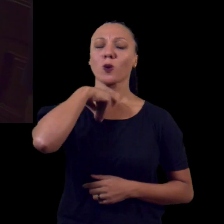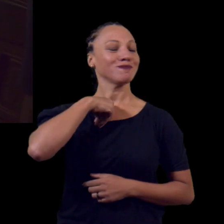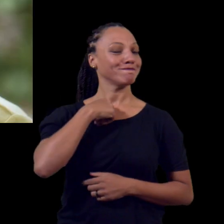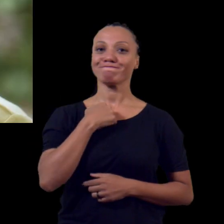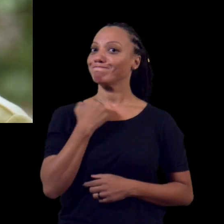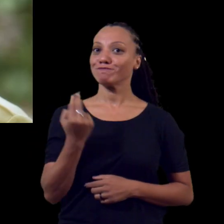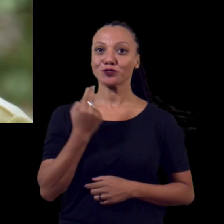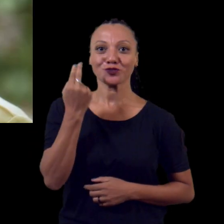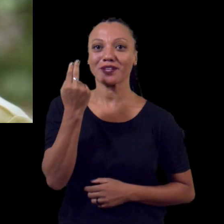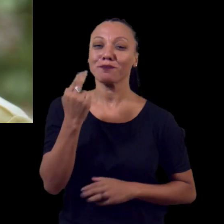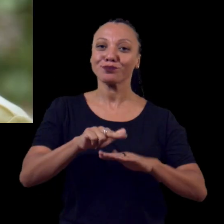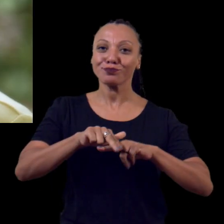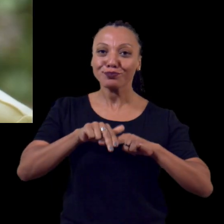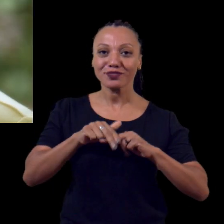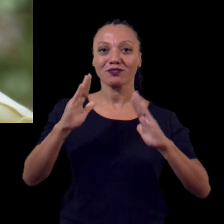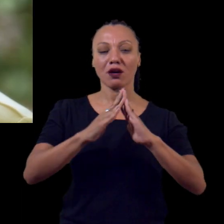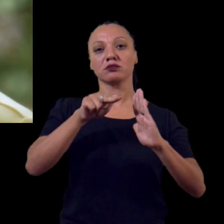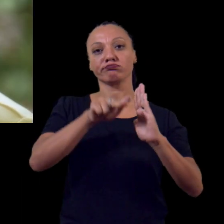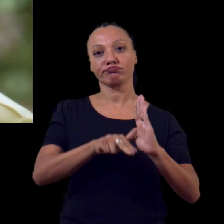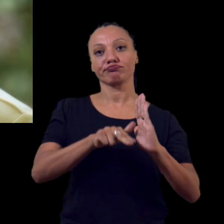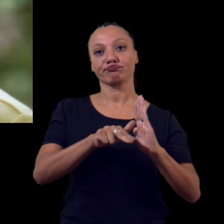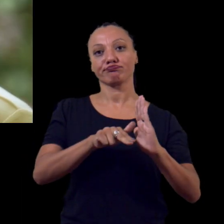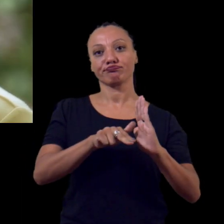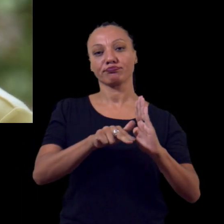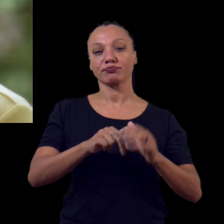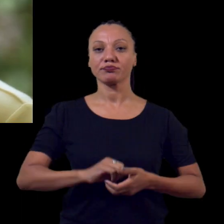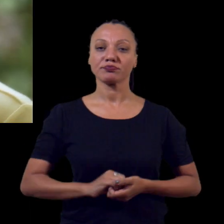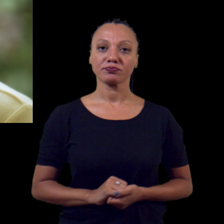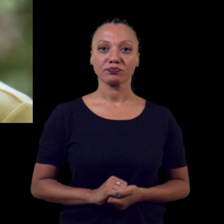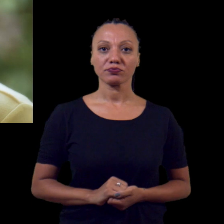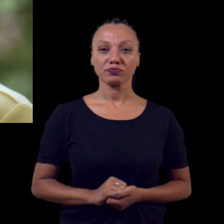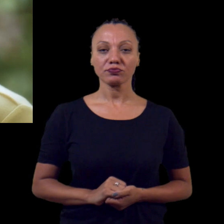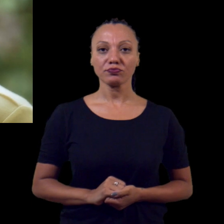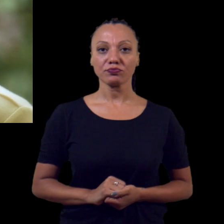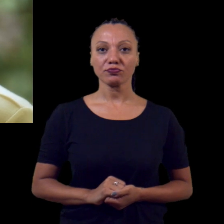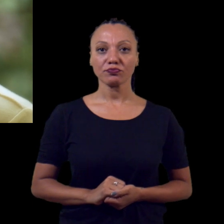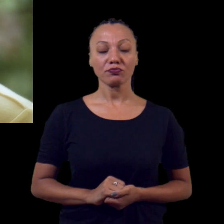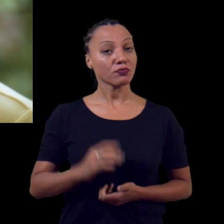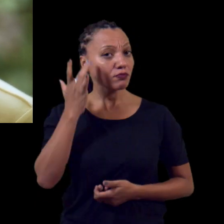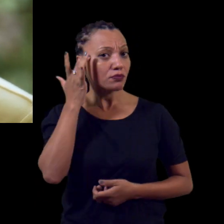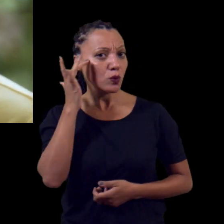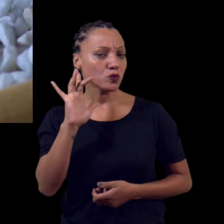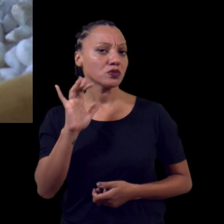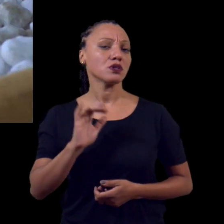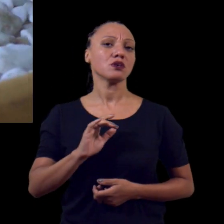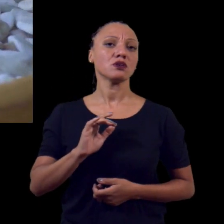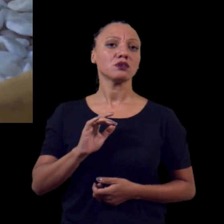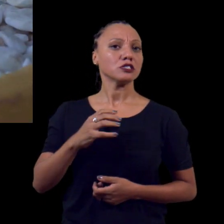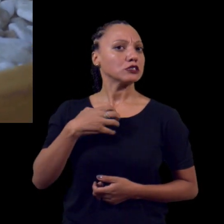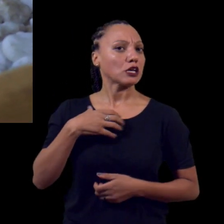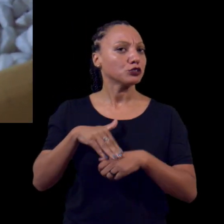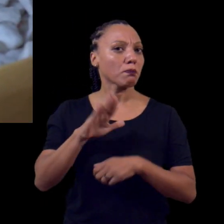se você, de fato, sente mais ou ouve mais. Eu acho que você aprende